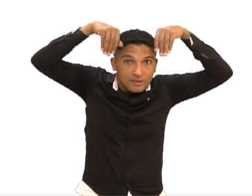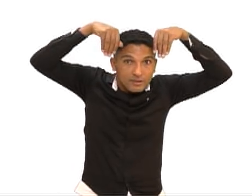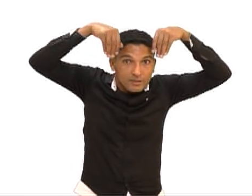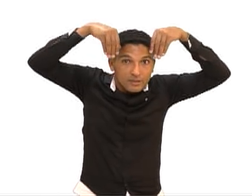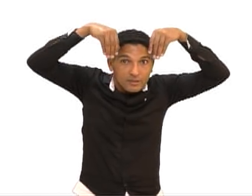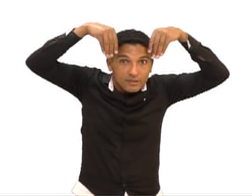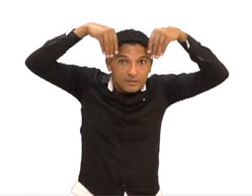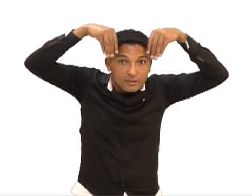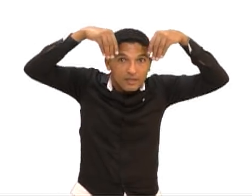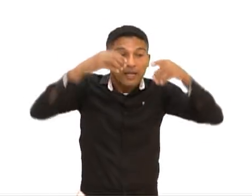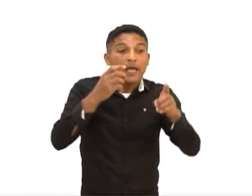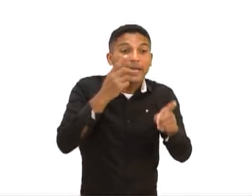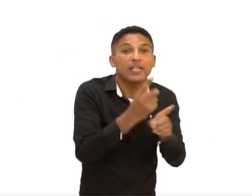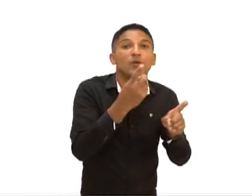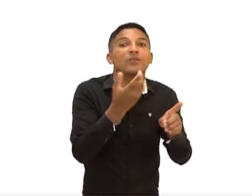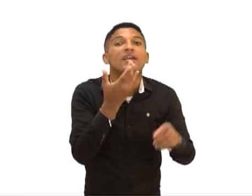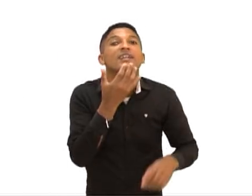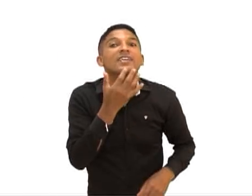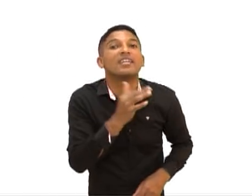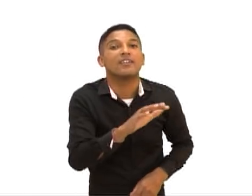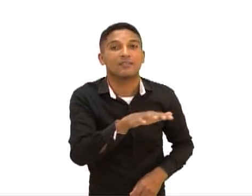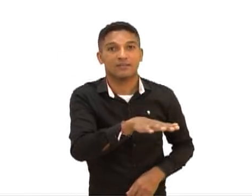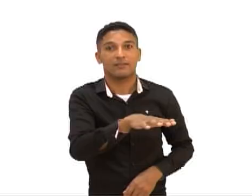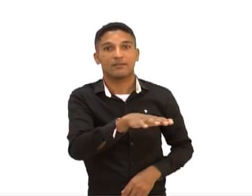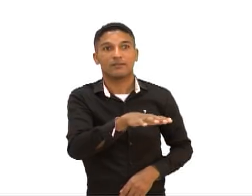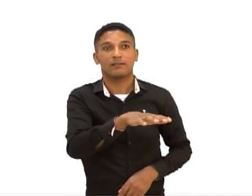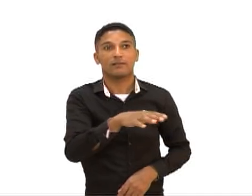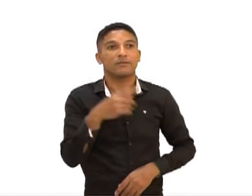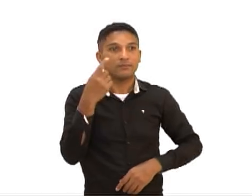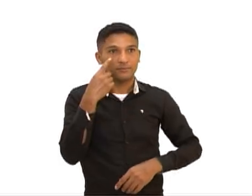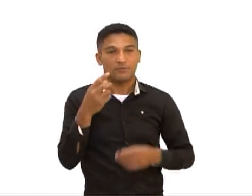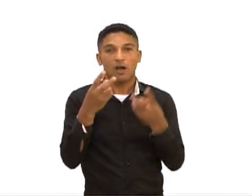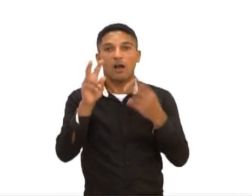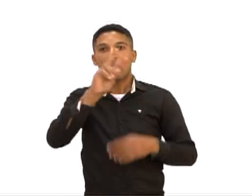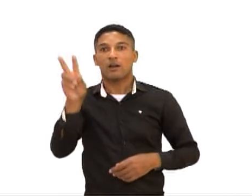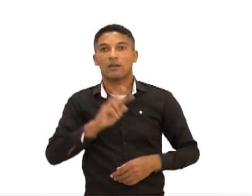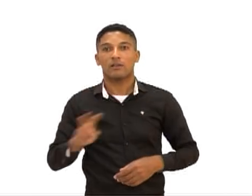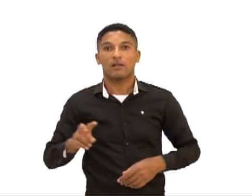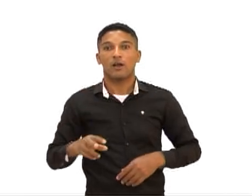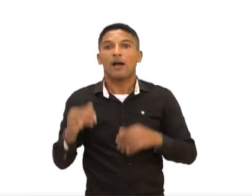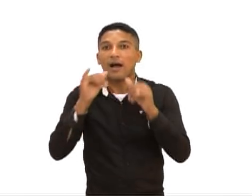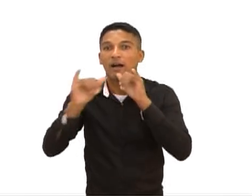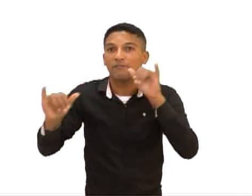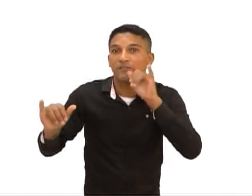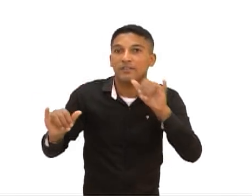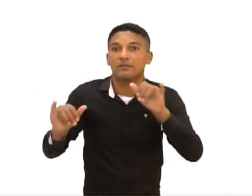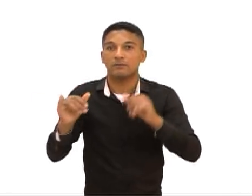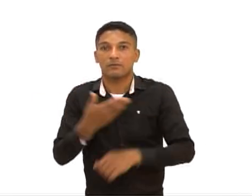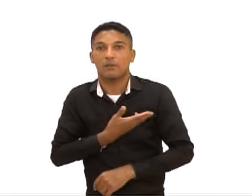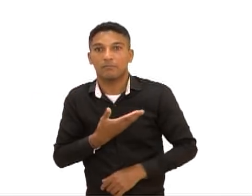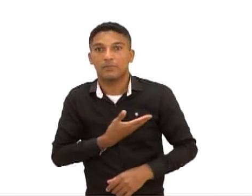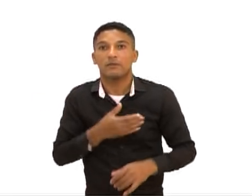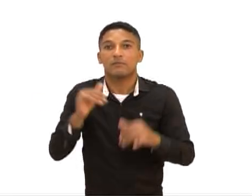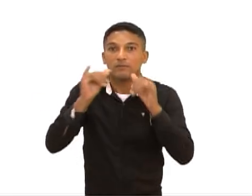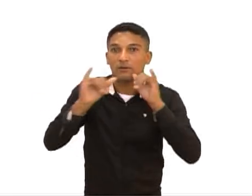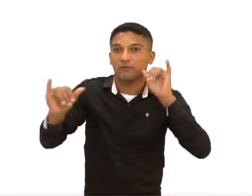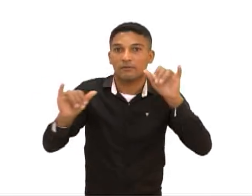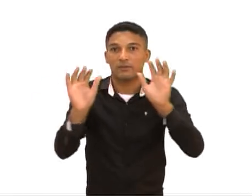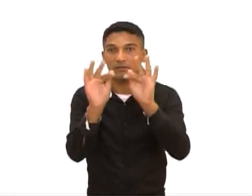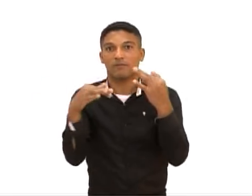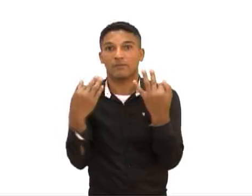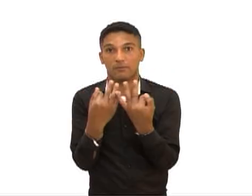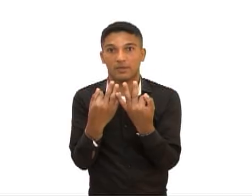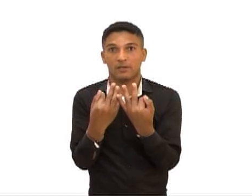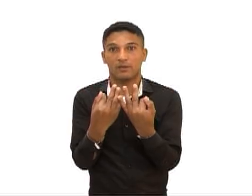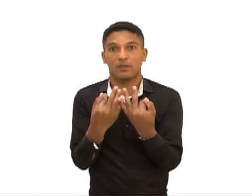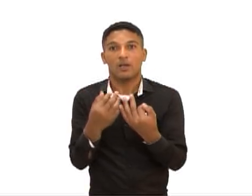as crianças das casas André Luiz. Avise os amigos, avise a família, avise todo mundo. Doe seu